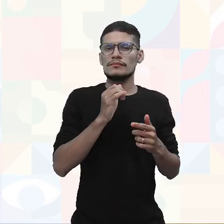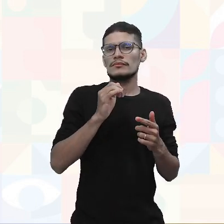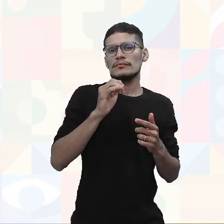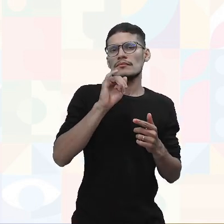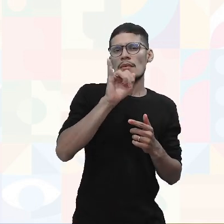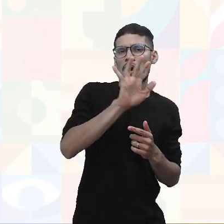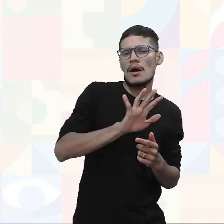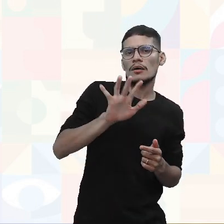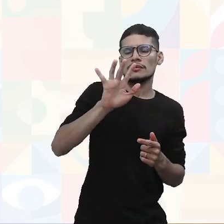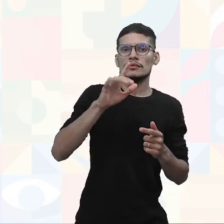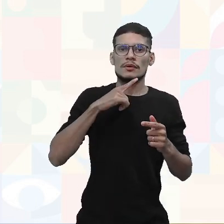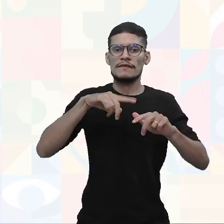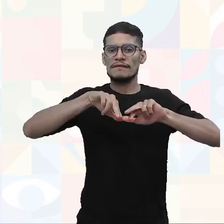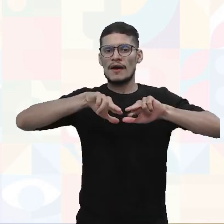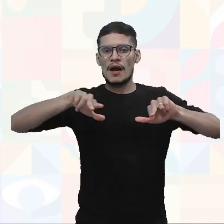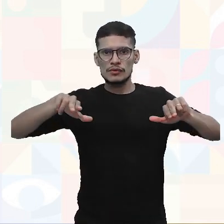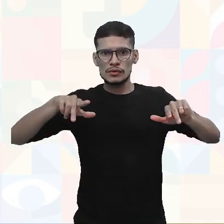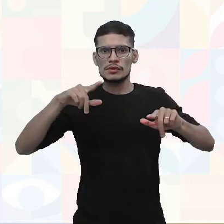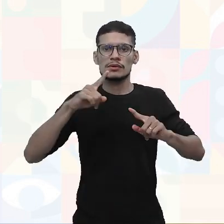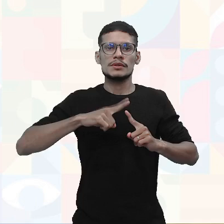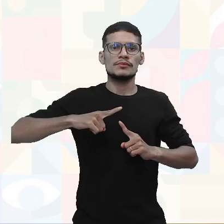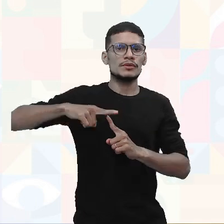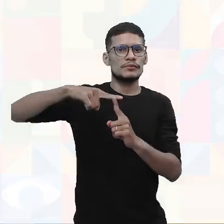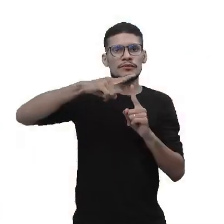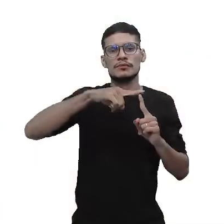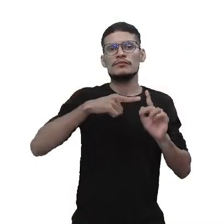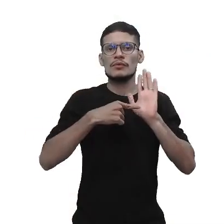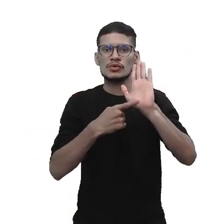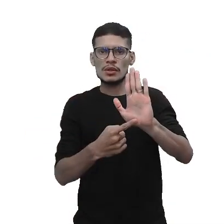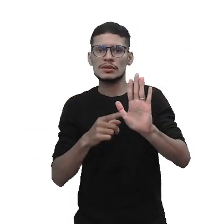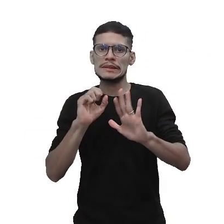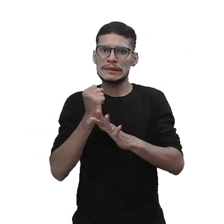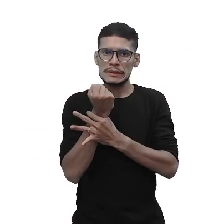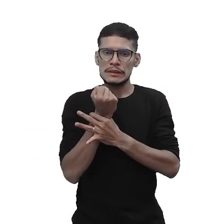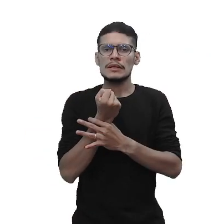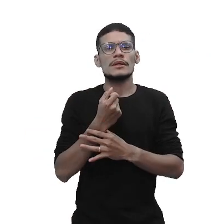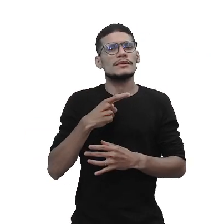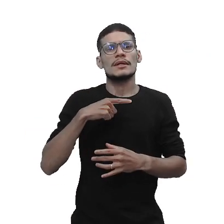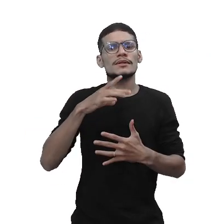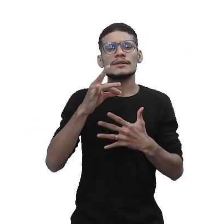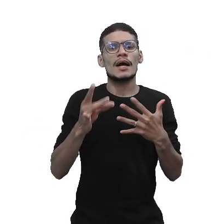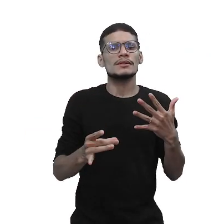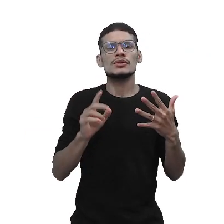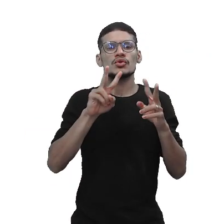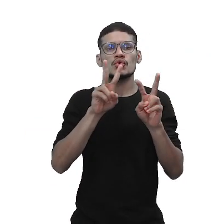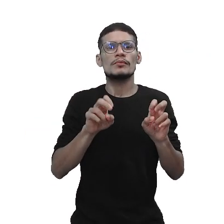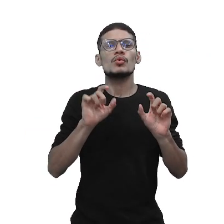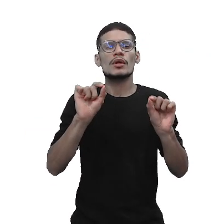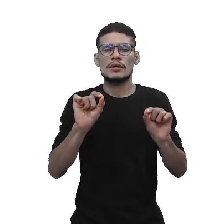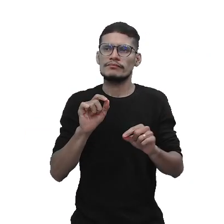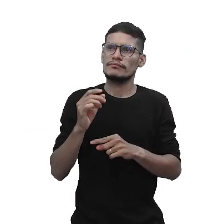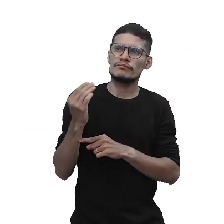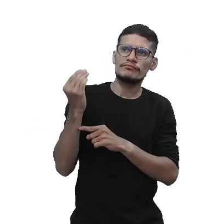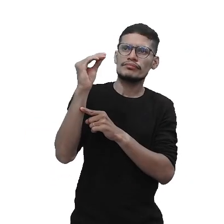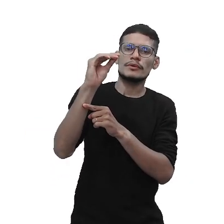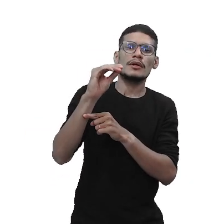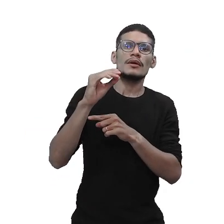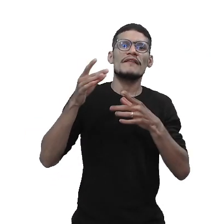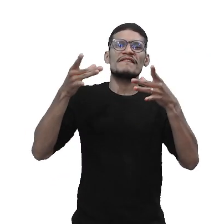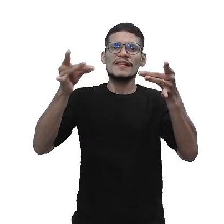gente tem vários tipos de sinalização, e aqui a gente vai ver um detalhezinho sobre essa questão da sinalização